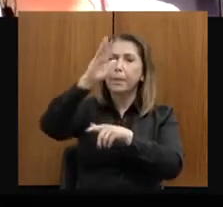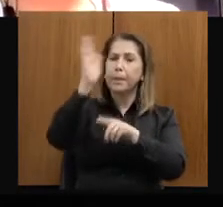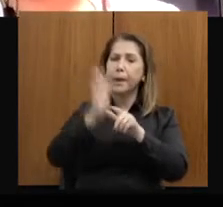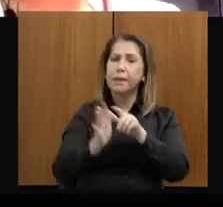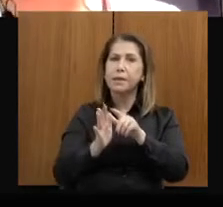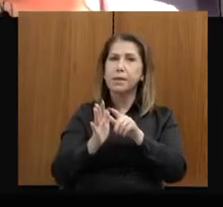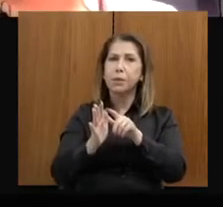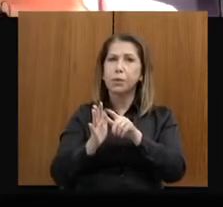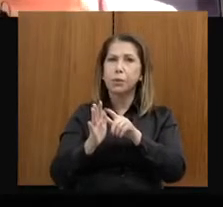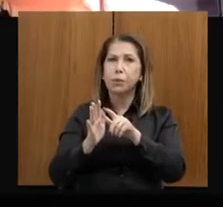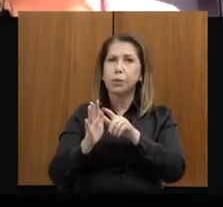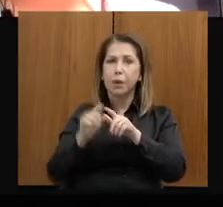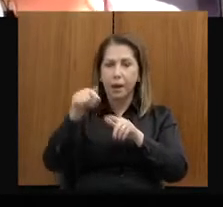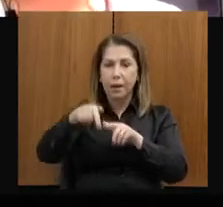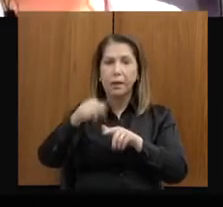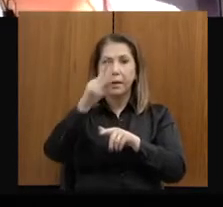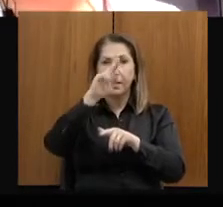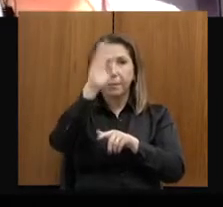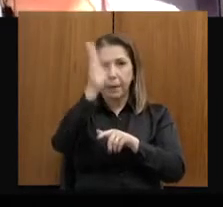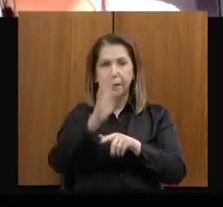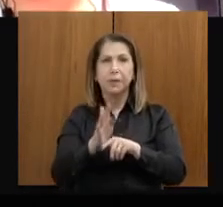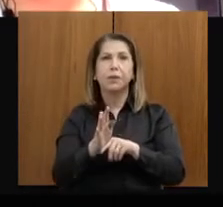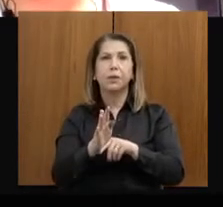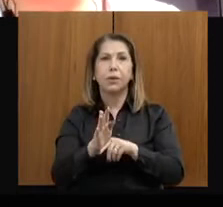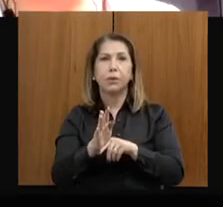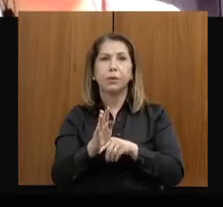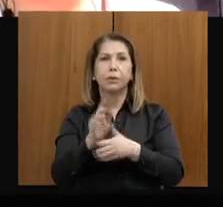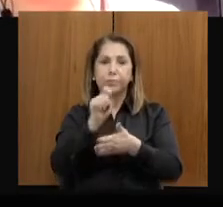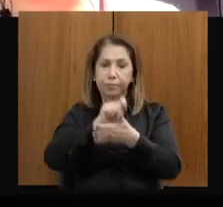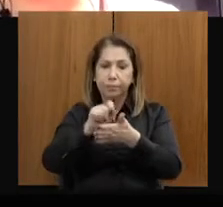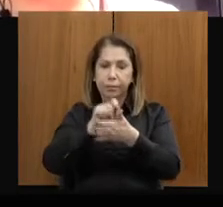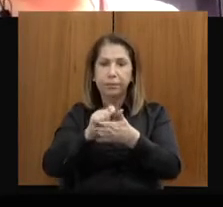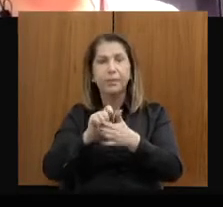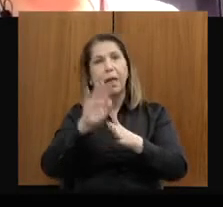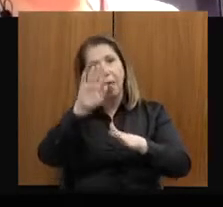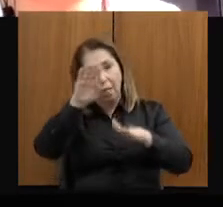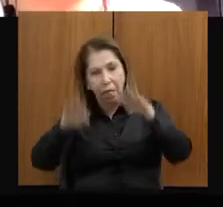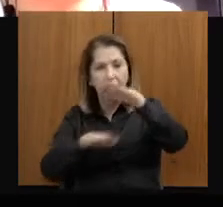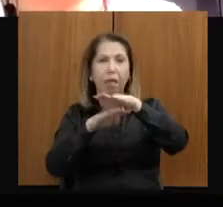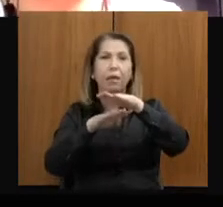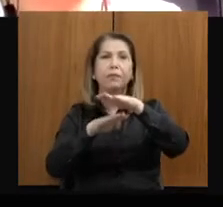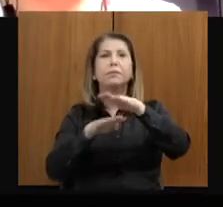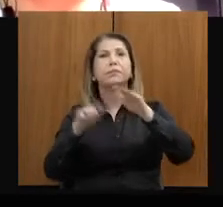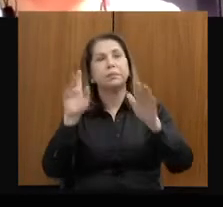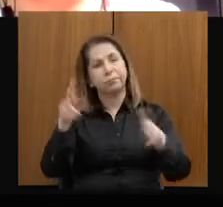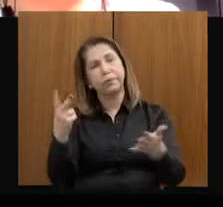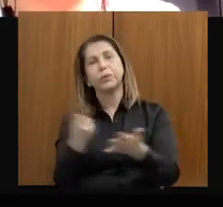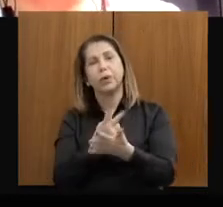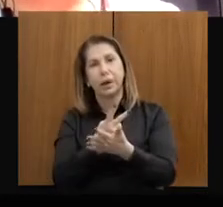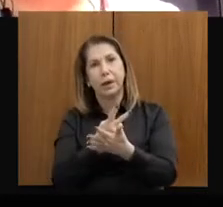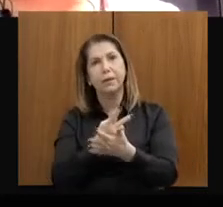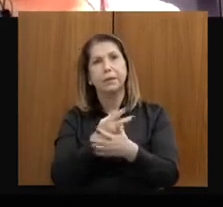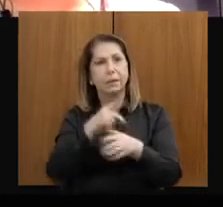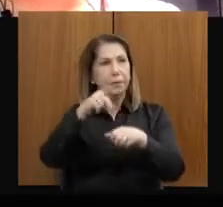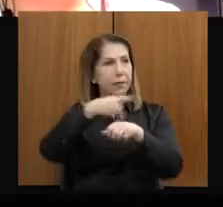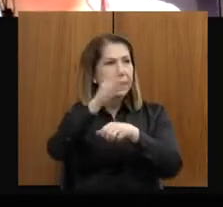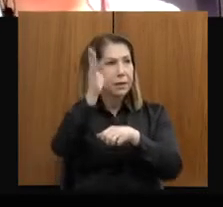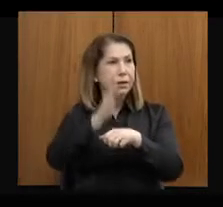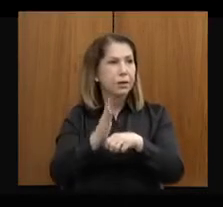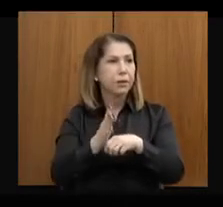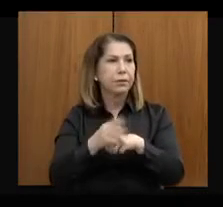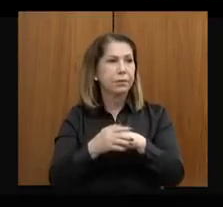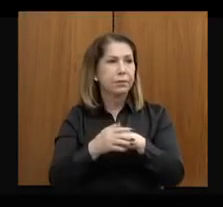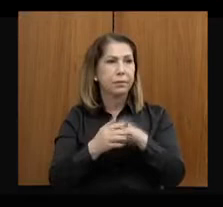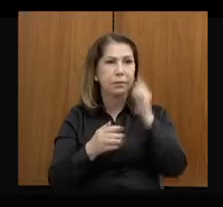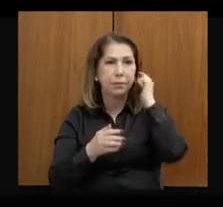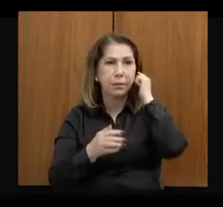de toda a história desse país ainda que em condição de subalternidade mesmo antes do Brasil serão professora do